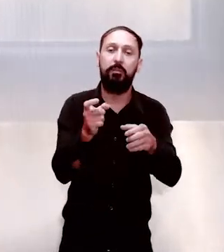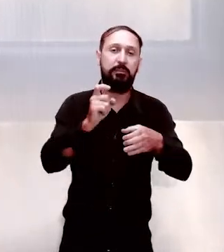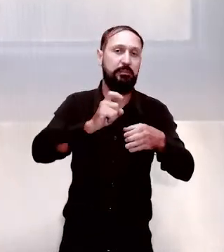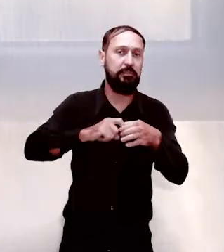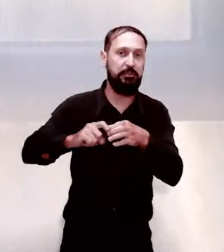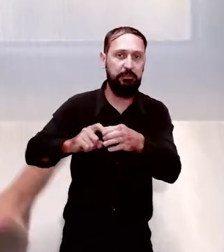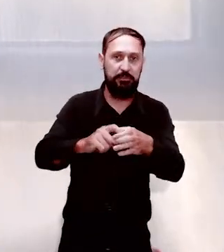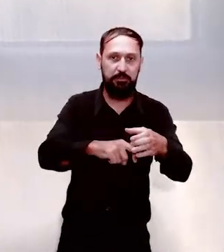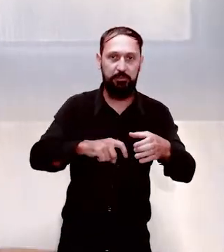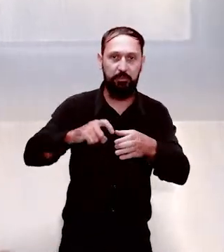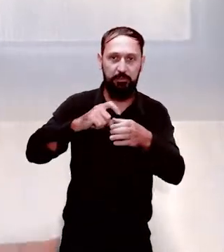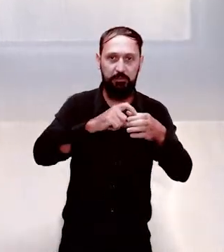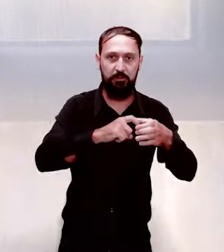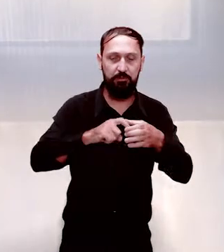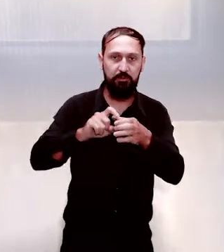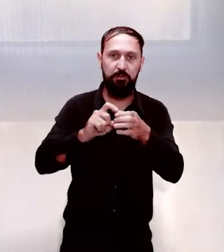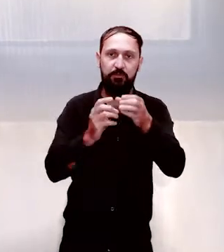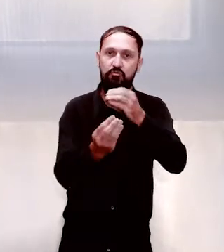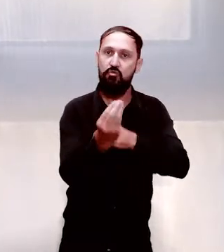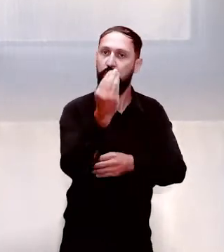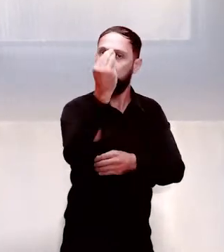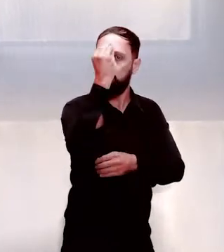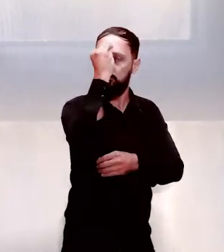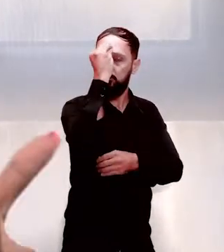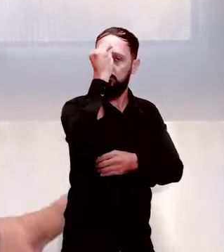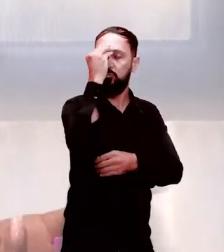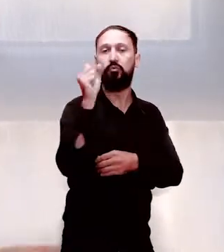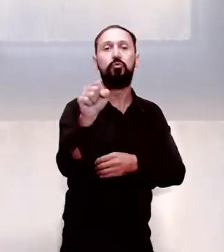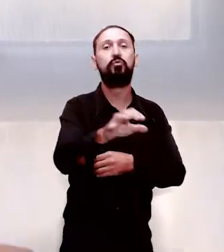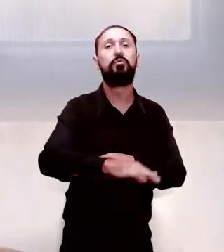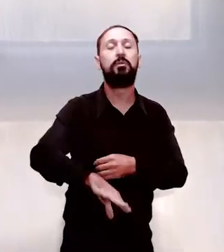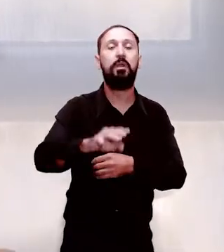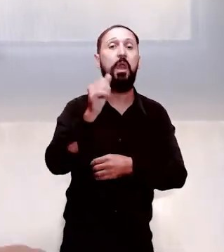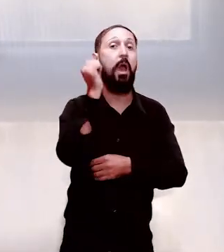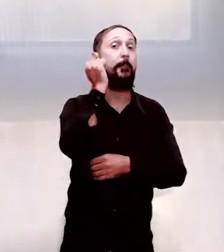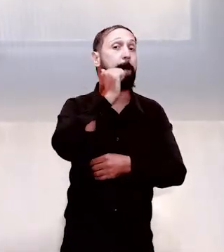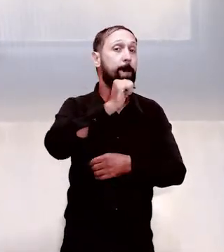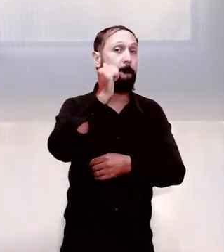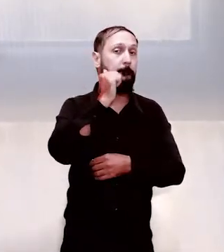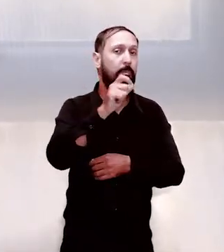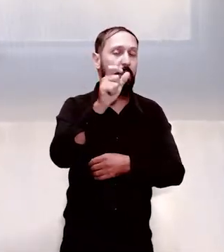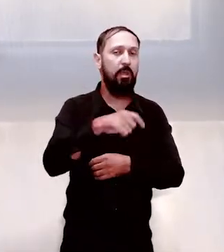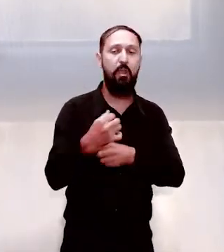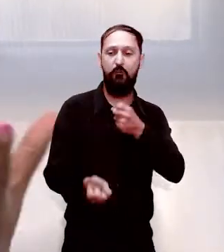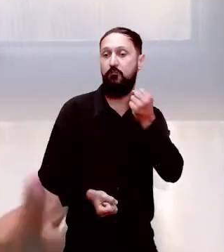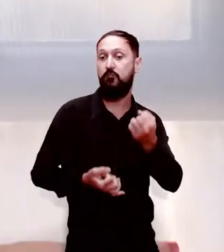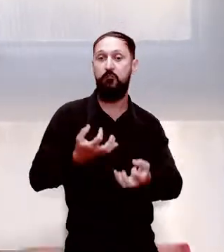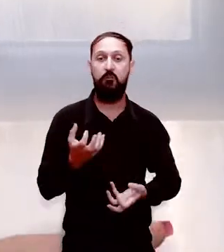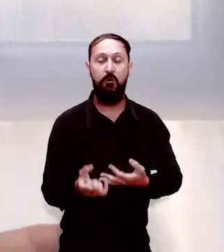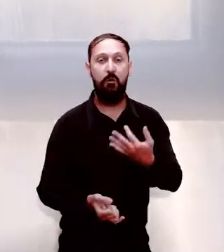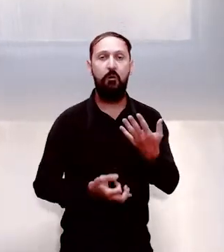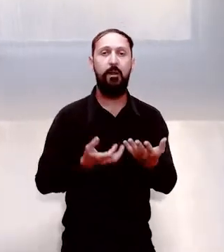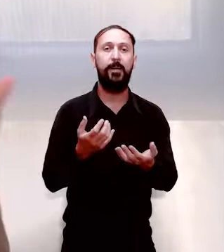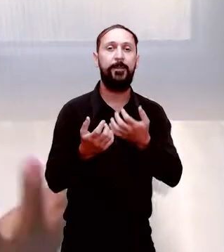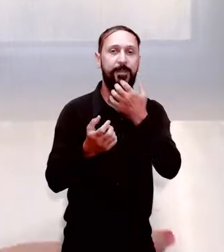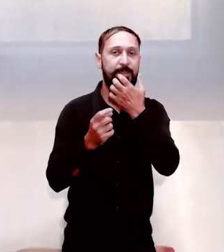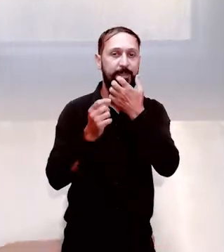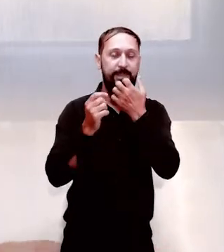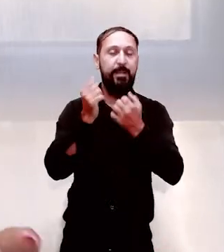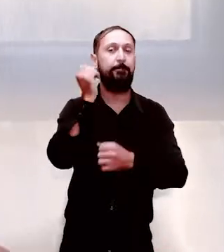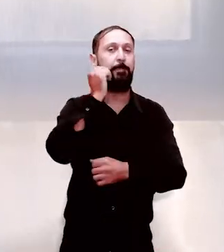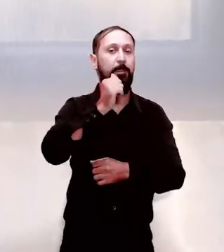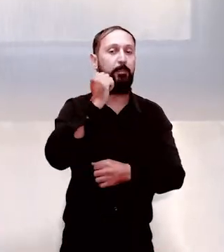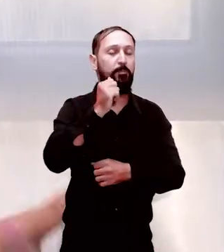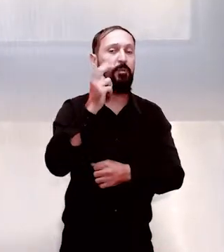da sexualidade, que ficou introjetado no imaginário social, de que a mulher negra é quente, é